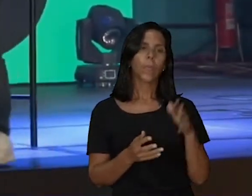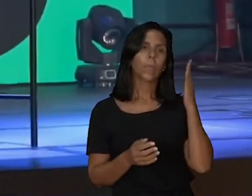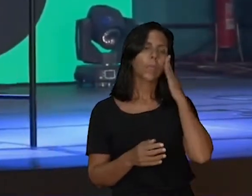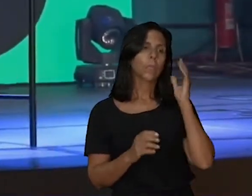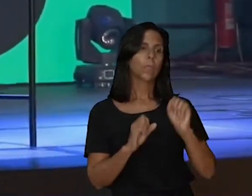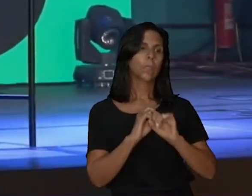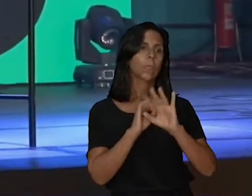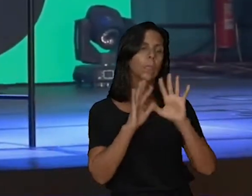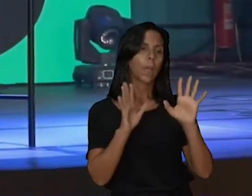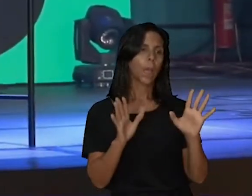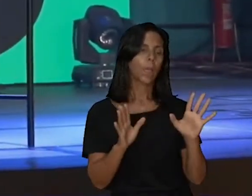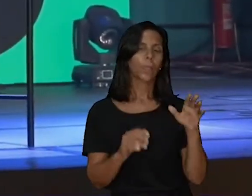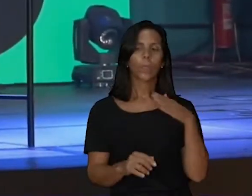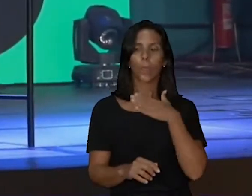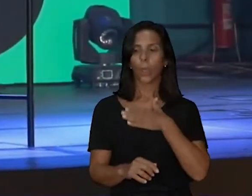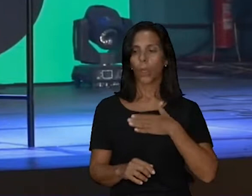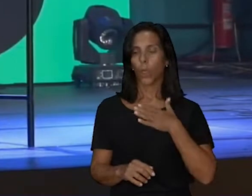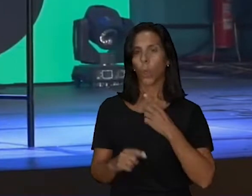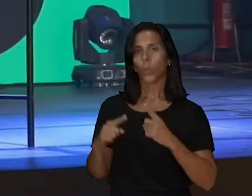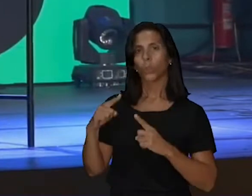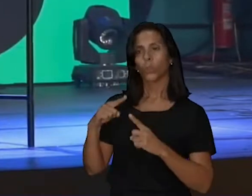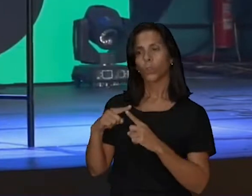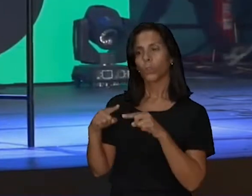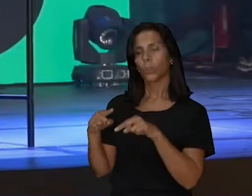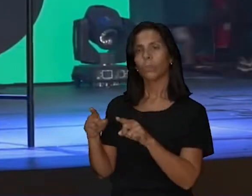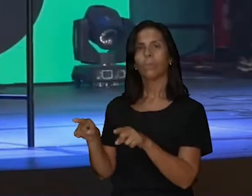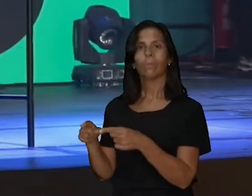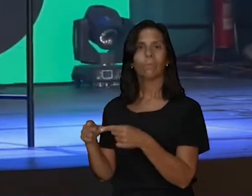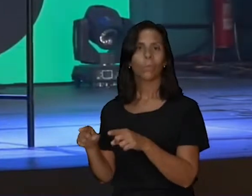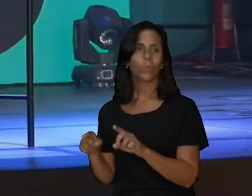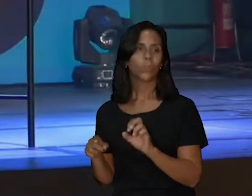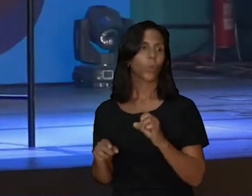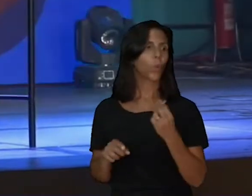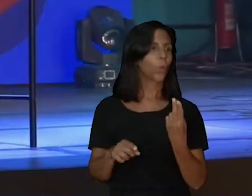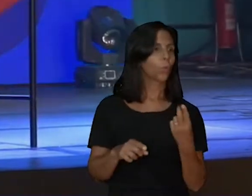E eu venho orando porque Deus levanta pessoas